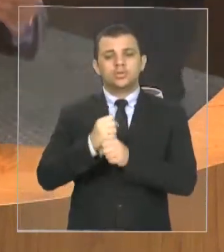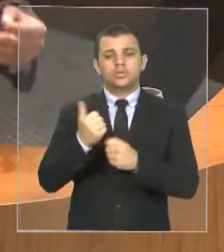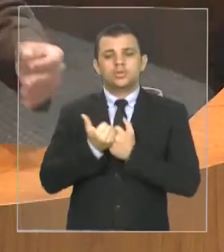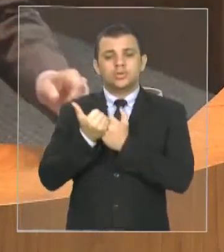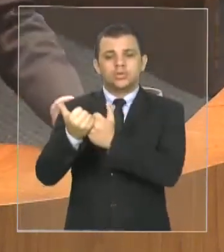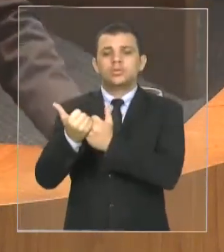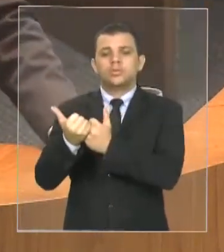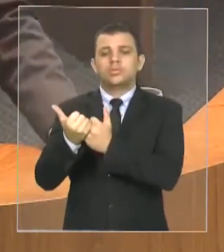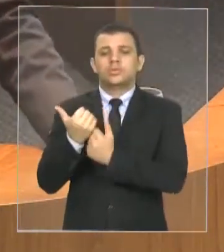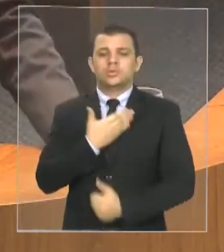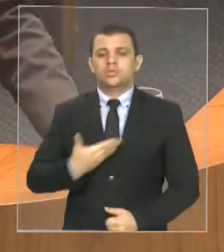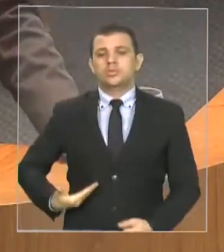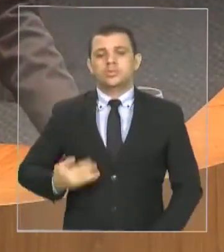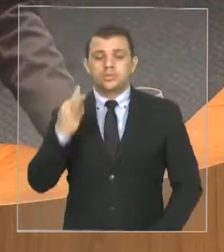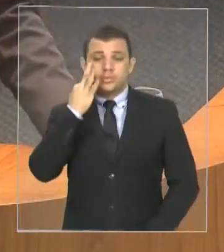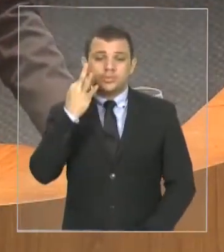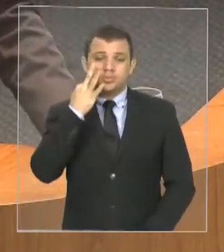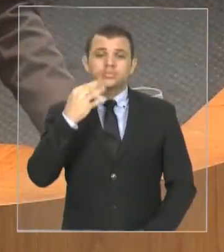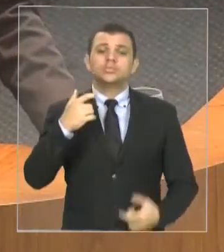forma responsável.